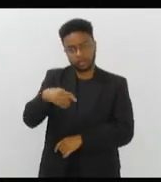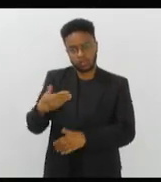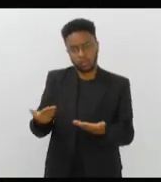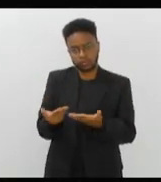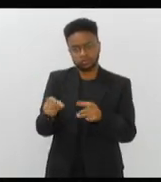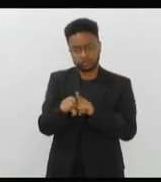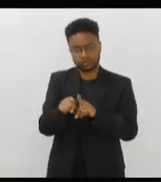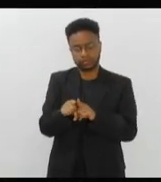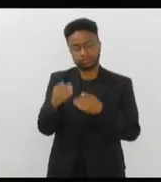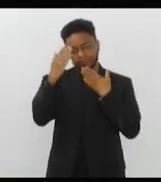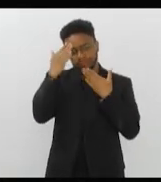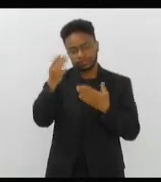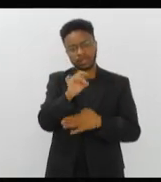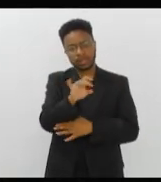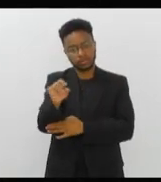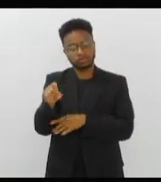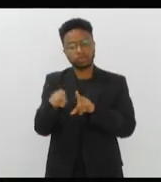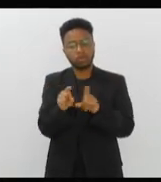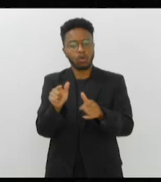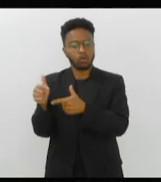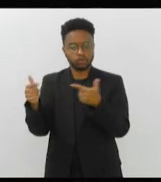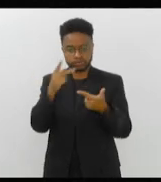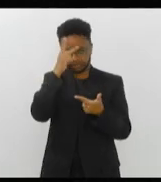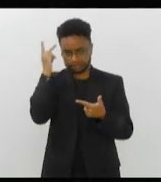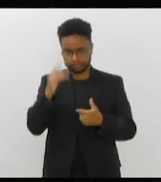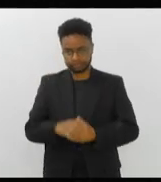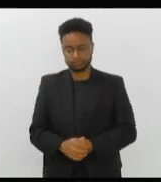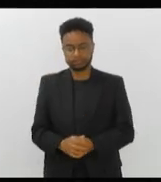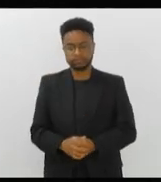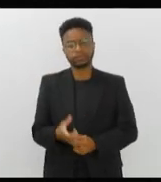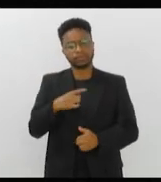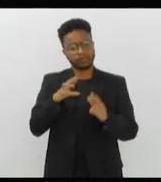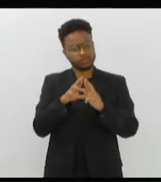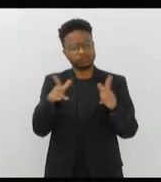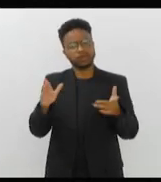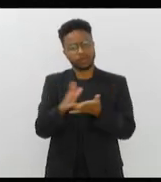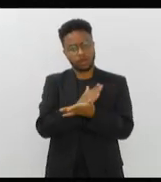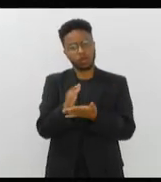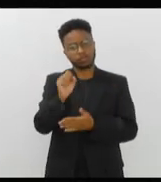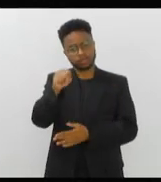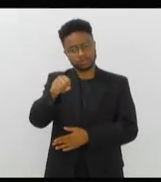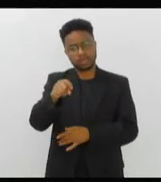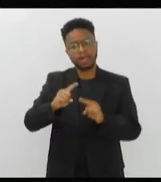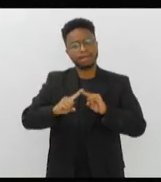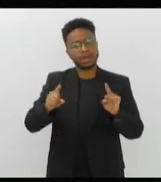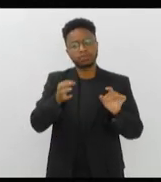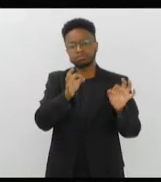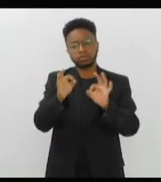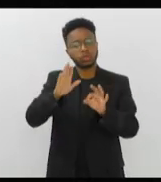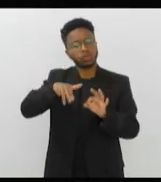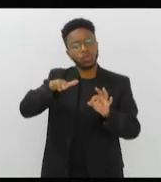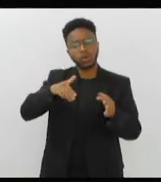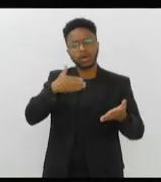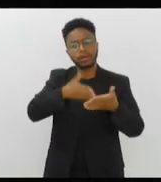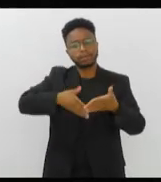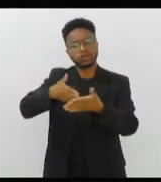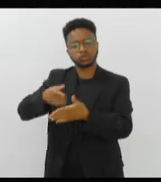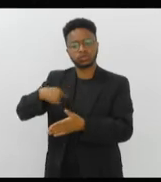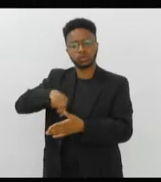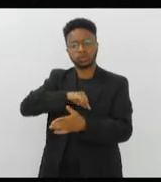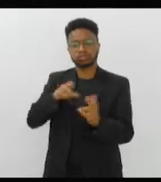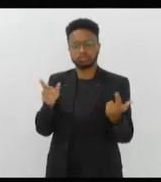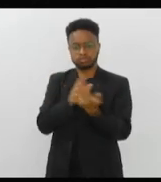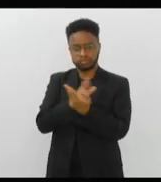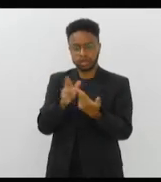Jéssica, gratidão, entre tantos outros. Temos diferenças pontuais, que em nenhum momento foram empecilhos para a nossa relação.